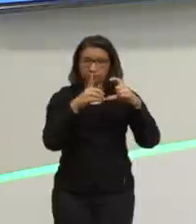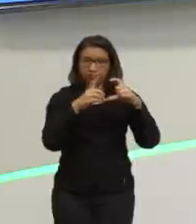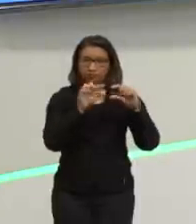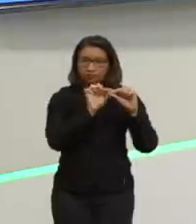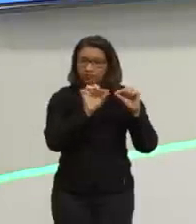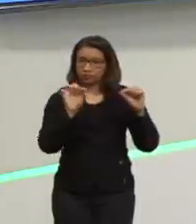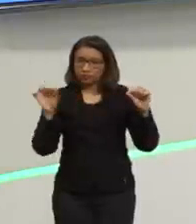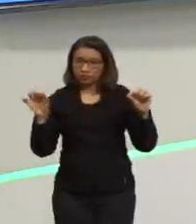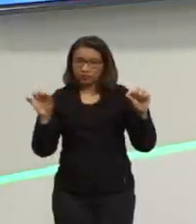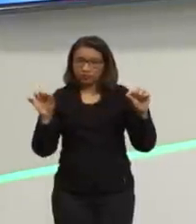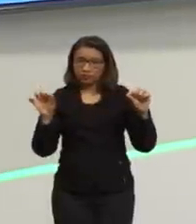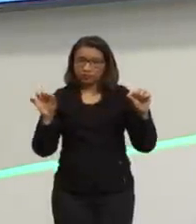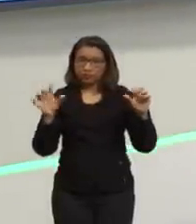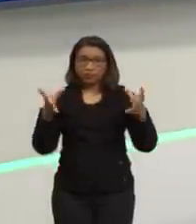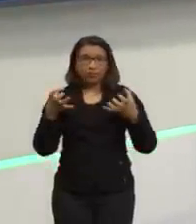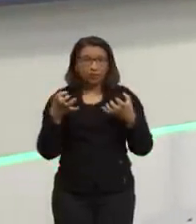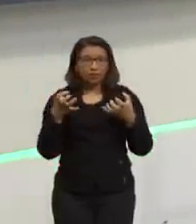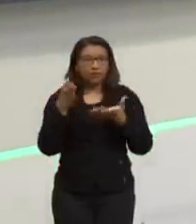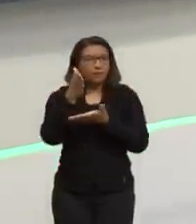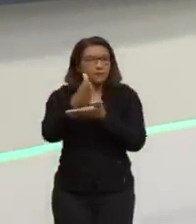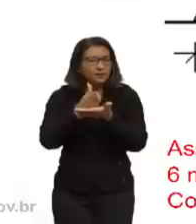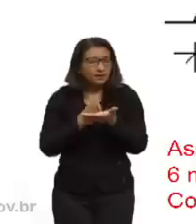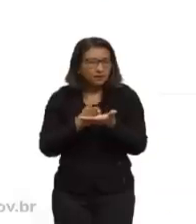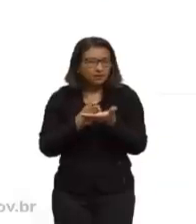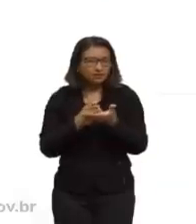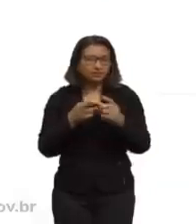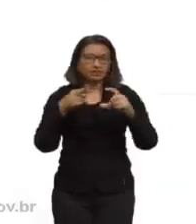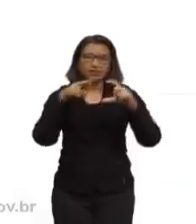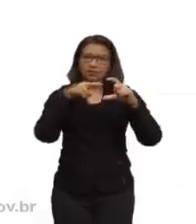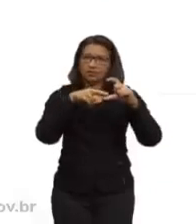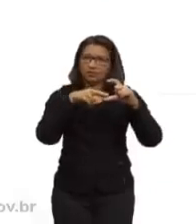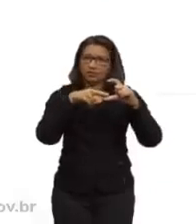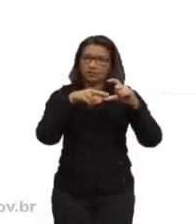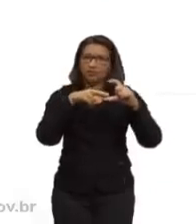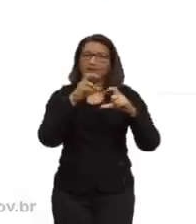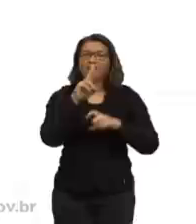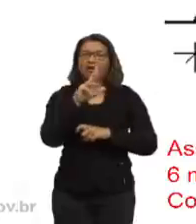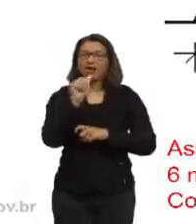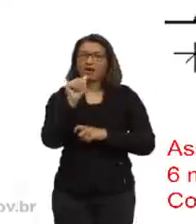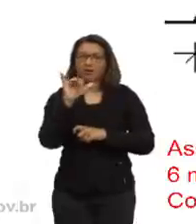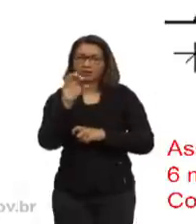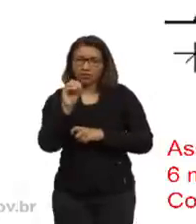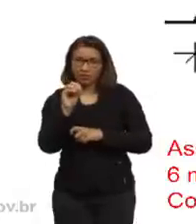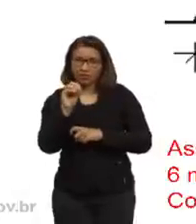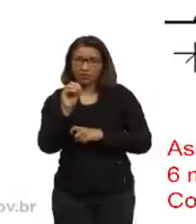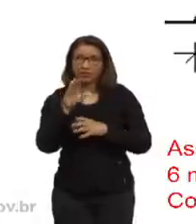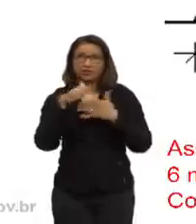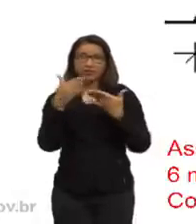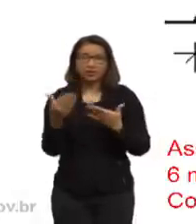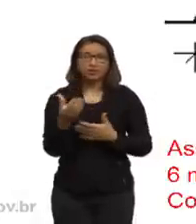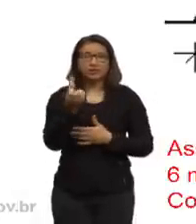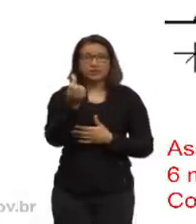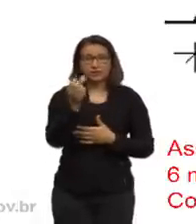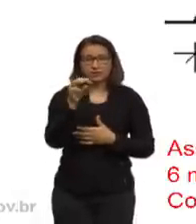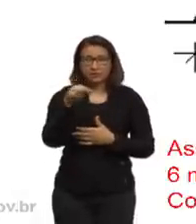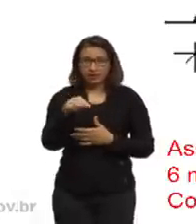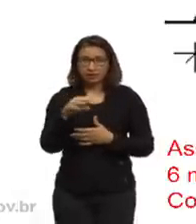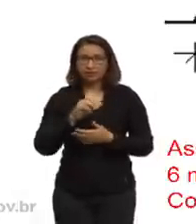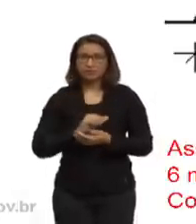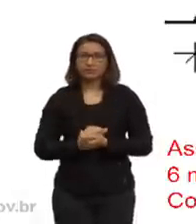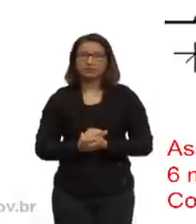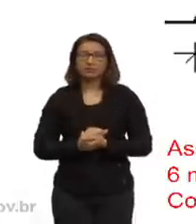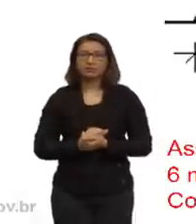Ou seja, o raio desse disco é 3 metros. Certo? Então, resolvemos a